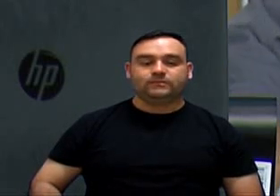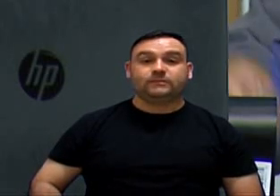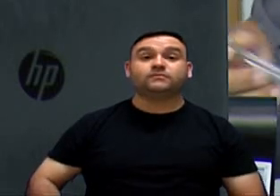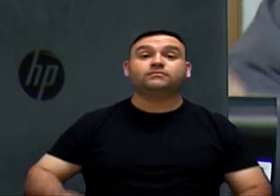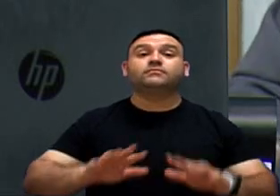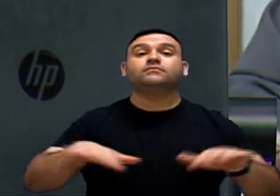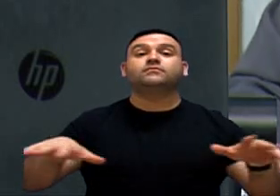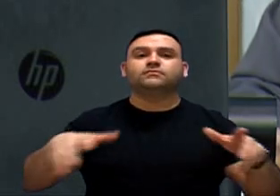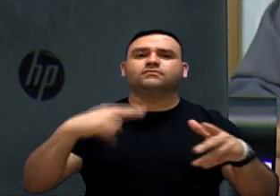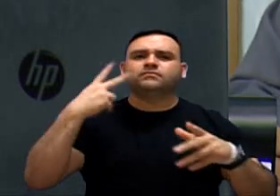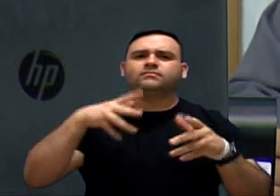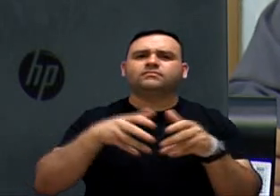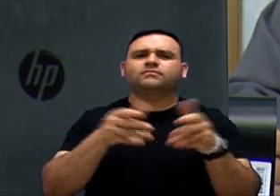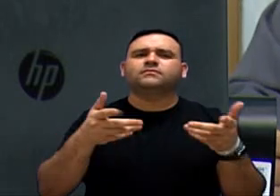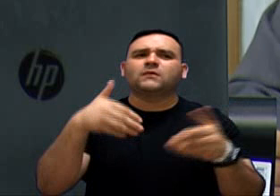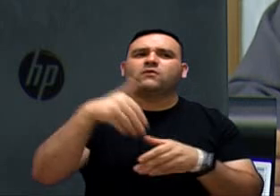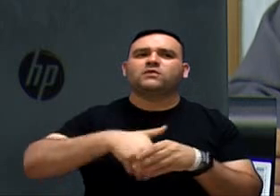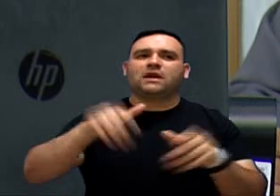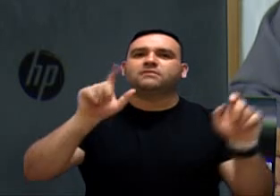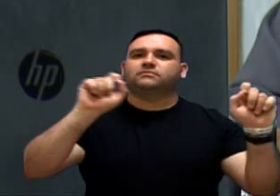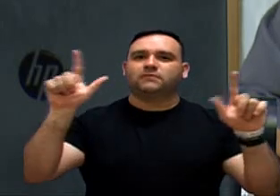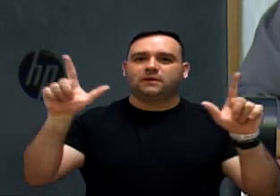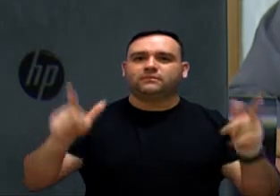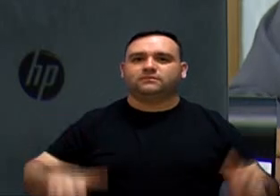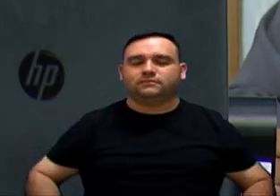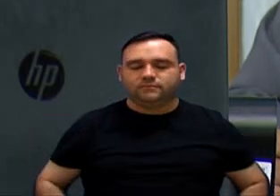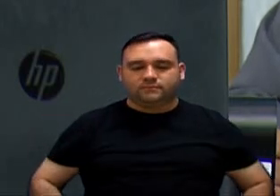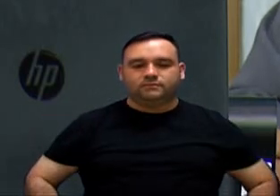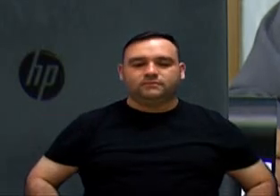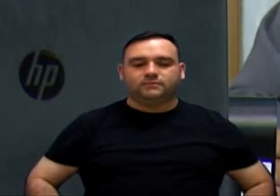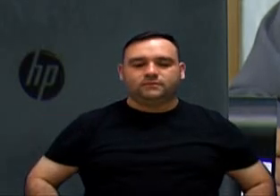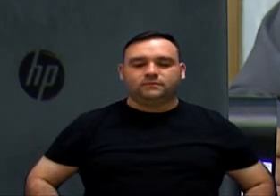Senhores vereadores, temos uma votação no painel.